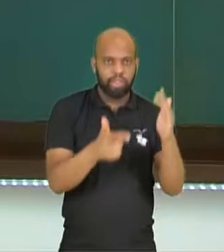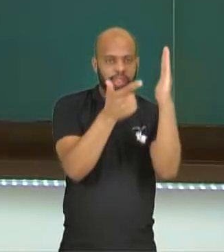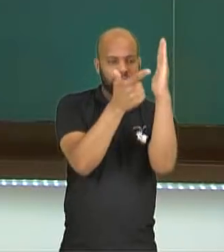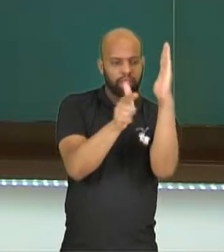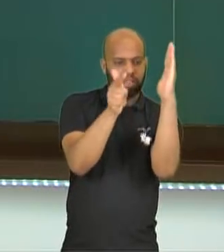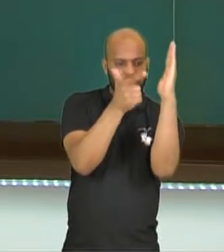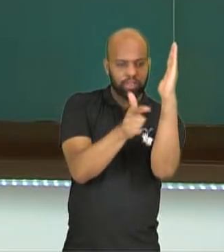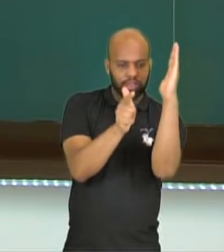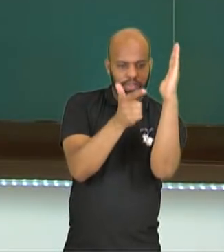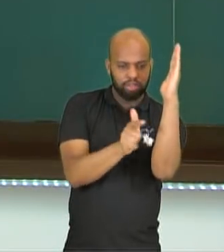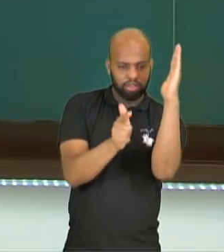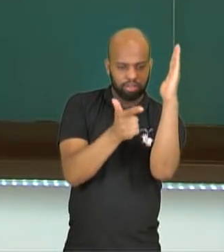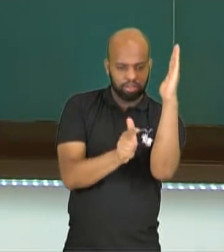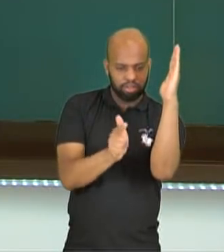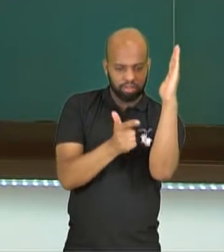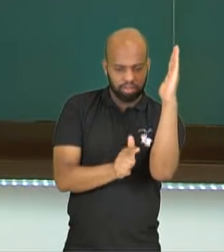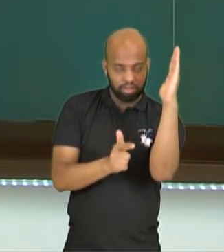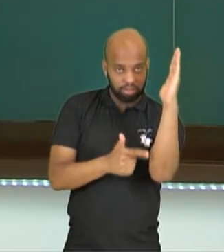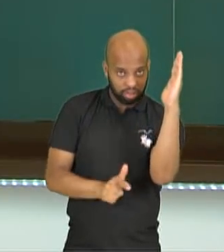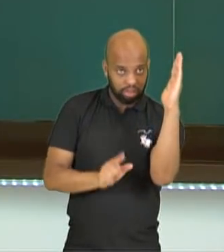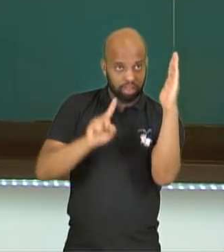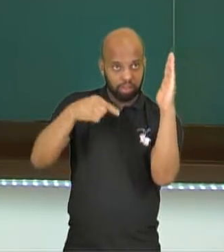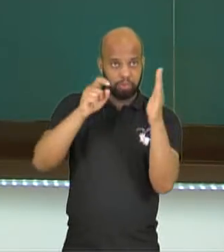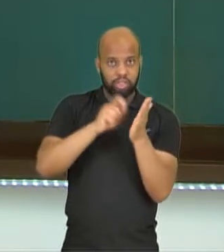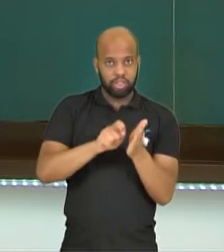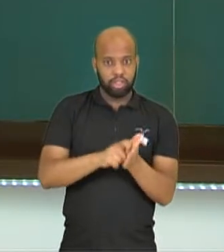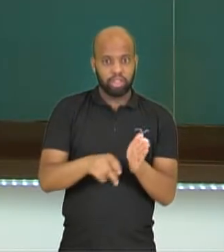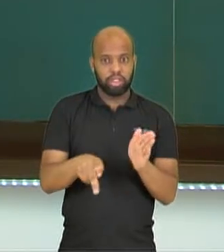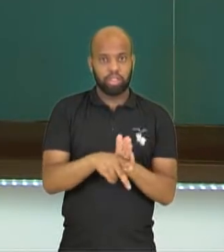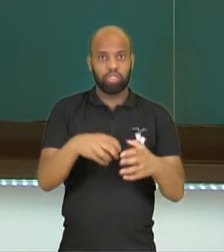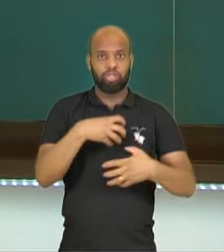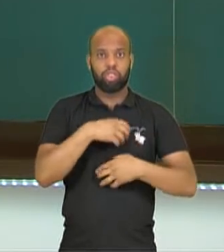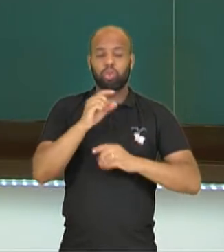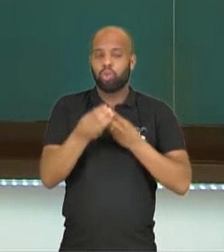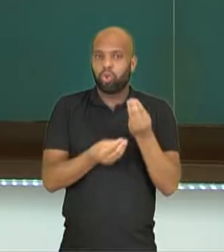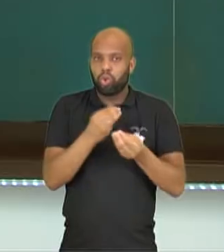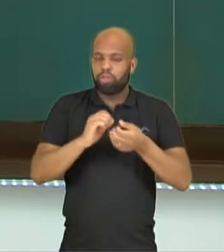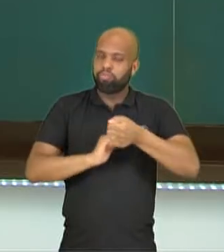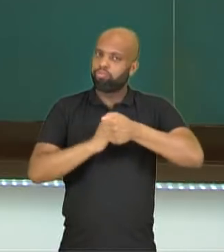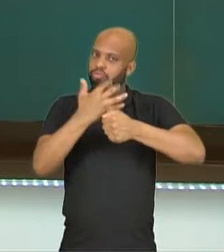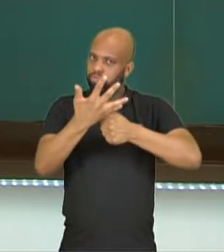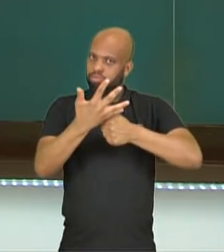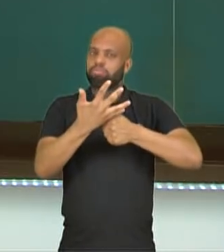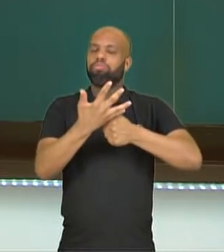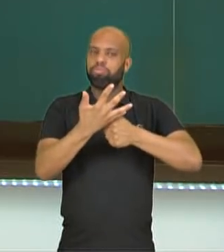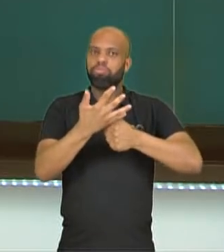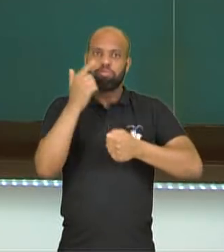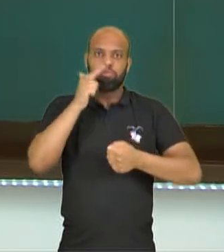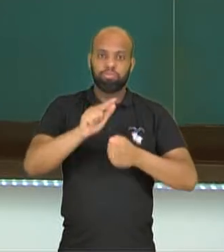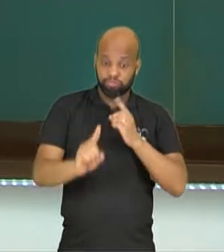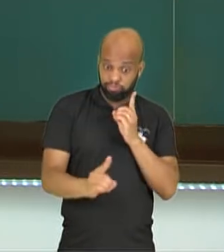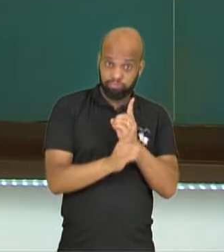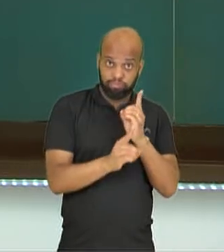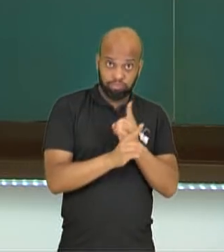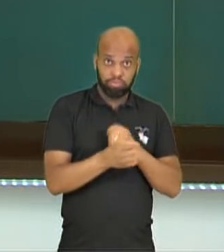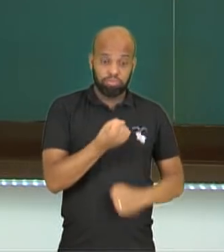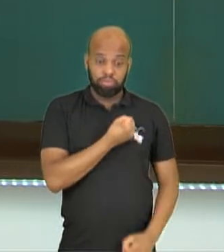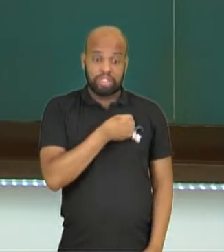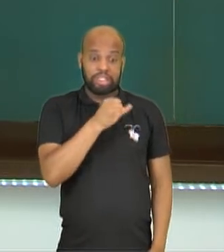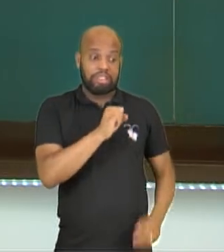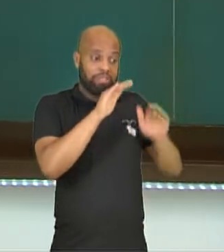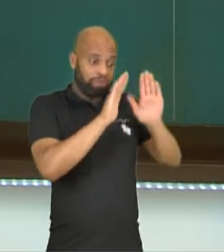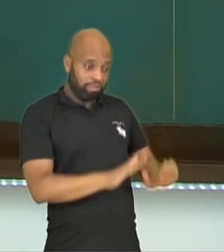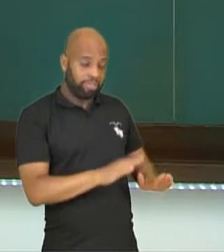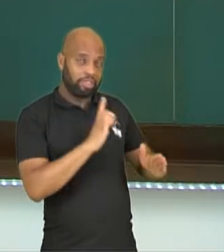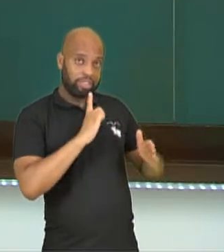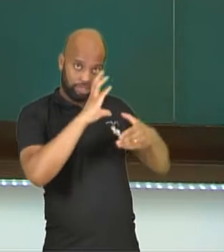forma fatorada, na forma de potência, ok? Aí ele sai da raiz. E daí você tem os números. Os que ficarem dentro da raiz é porque o número